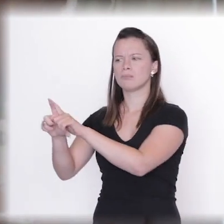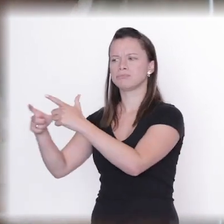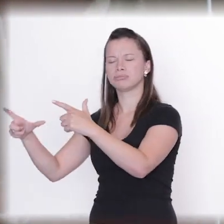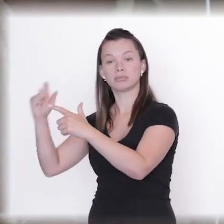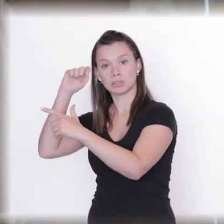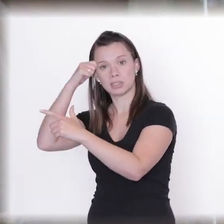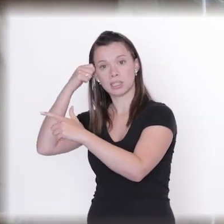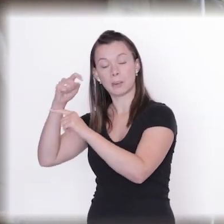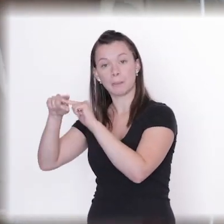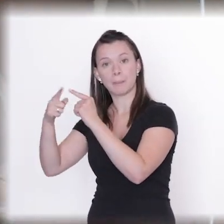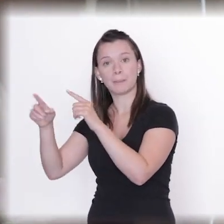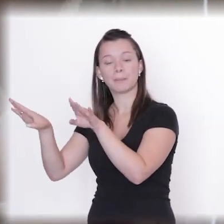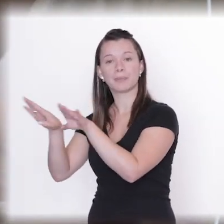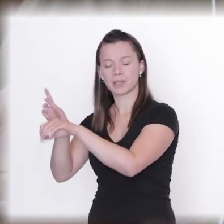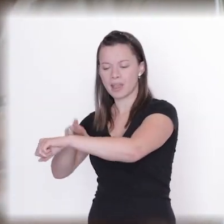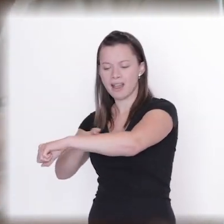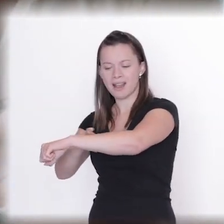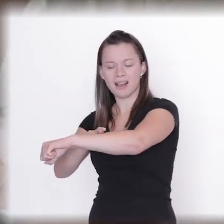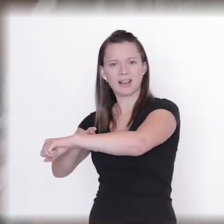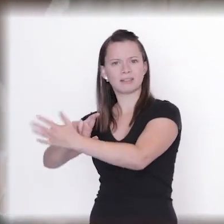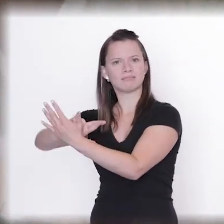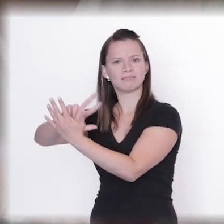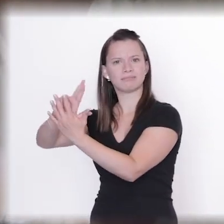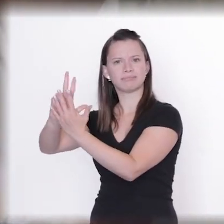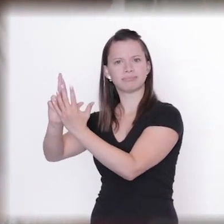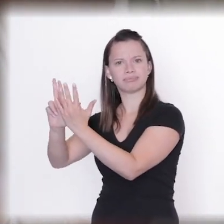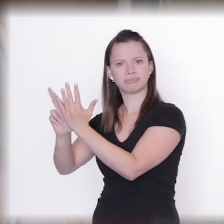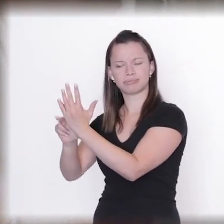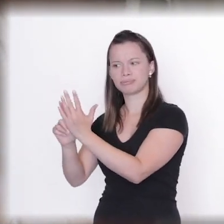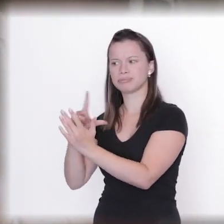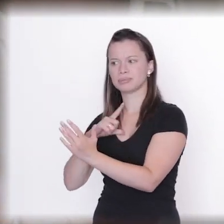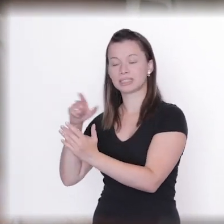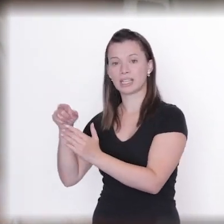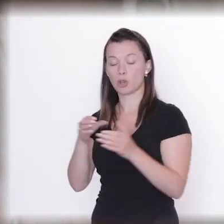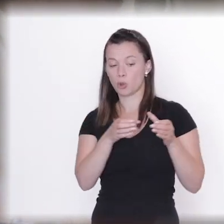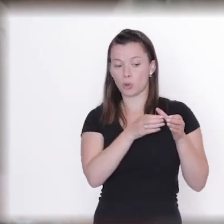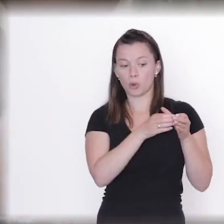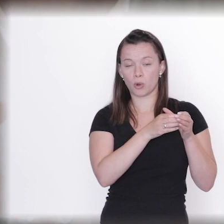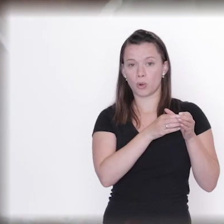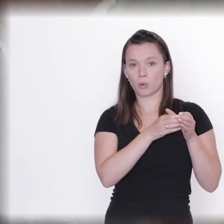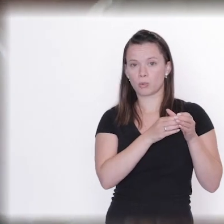mas ela é mais heterogênea do que a elite brasileira, que é branca de verdade.